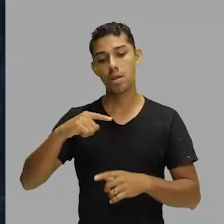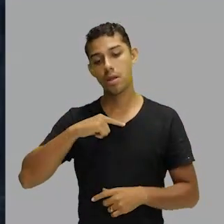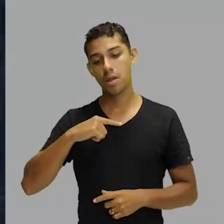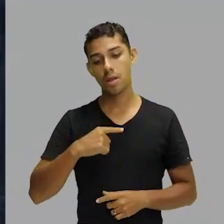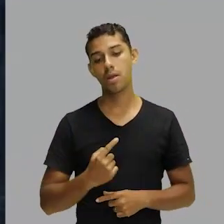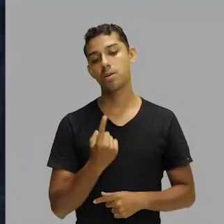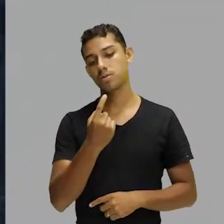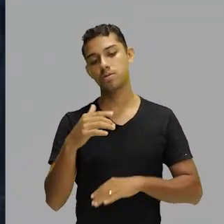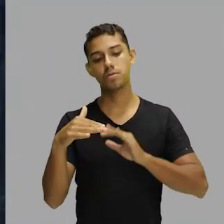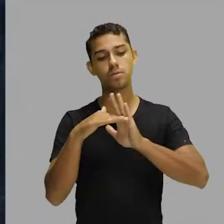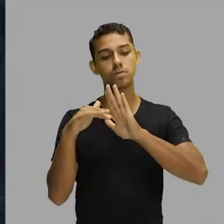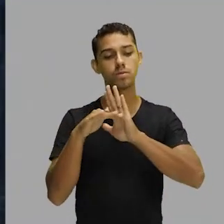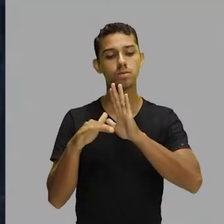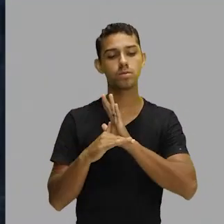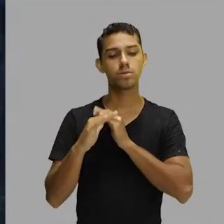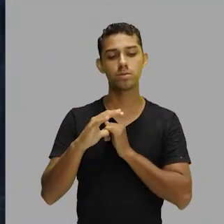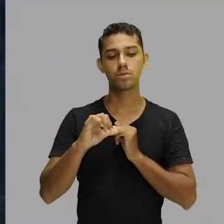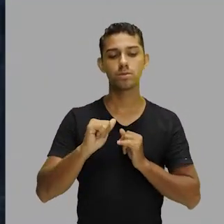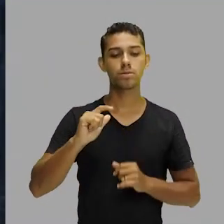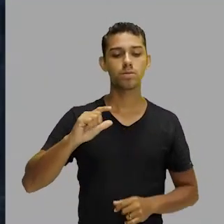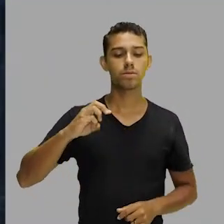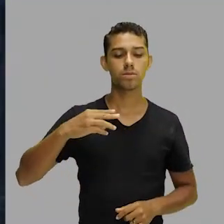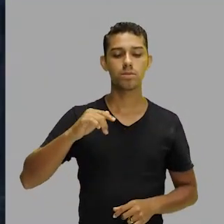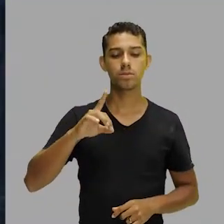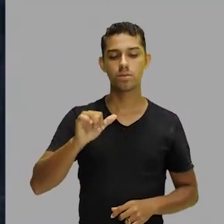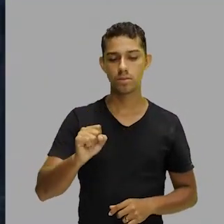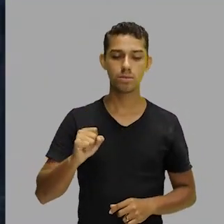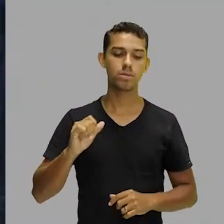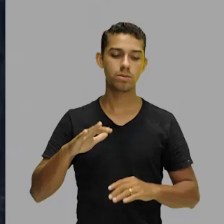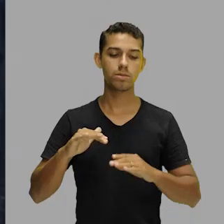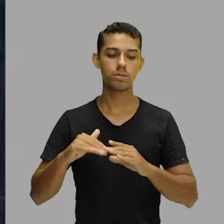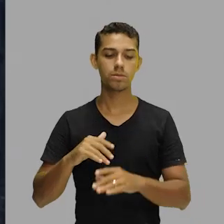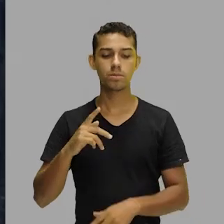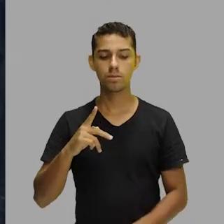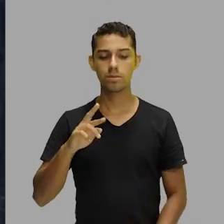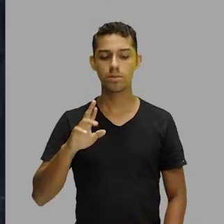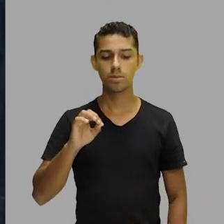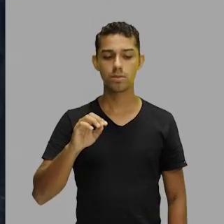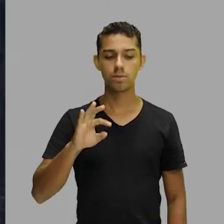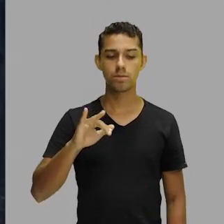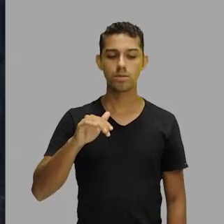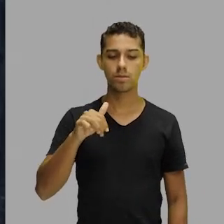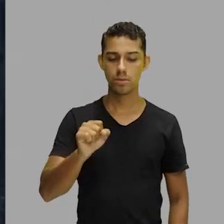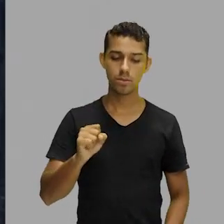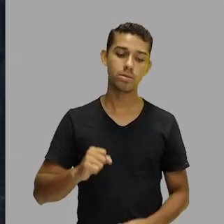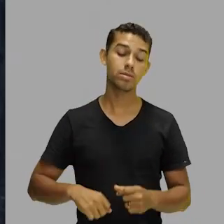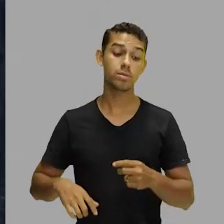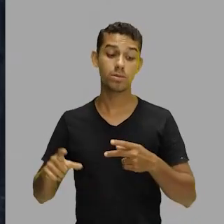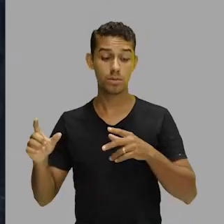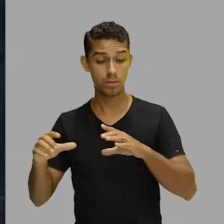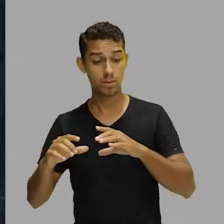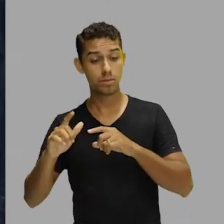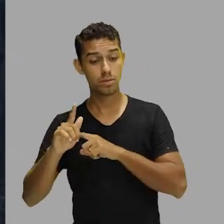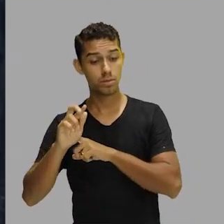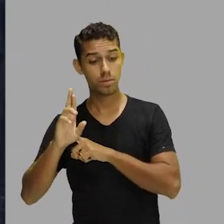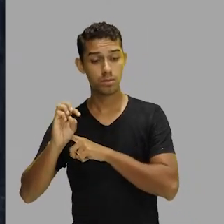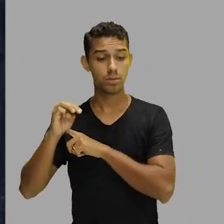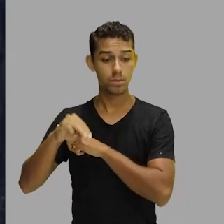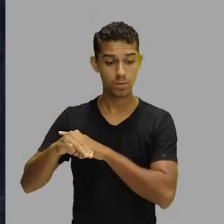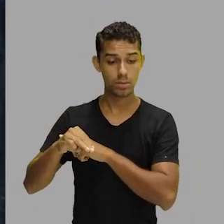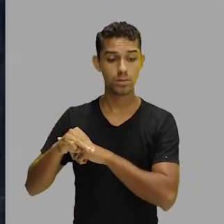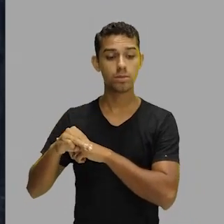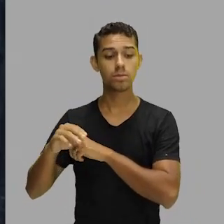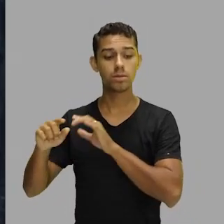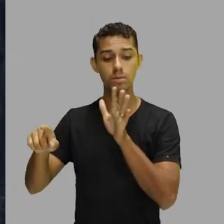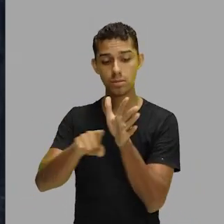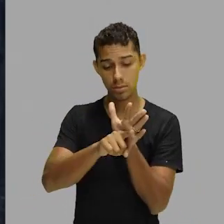uma camada de proteína depois da membrana plasmática. E a gram-negativa, ela além dessa camada